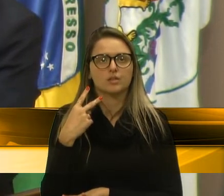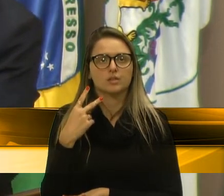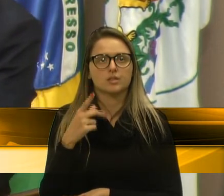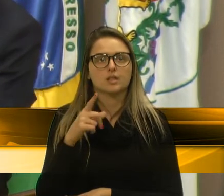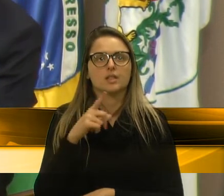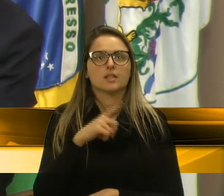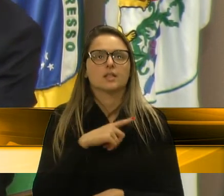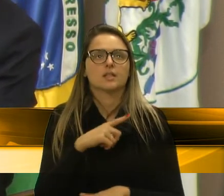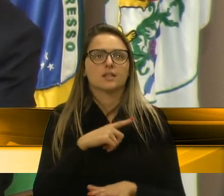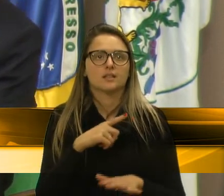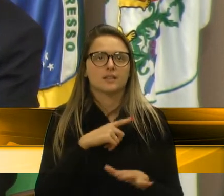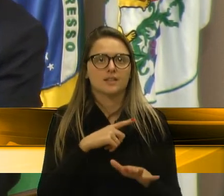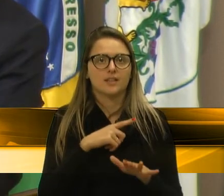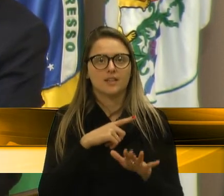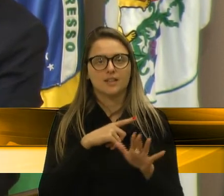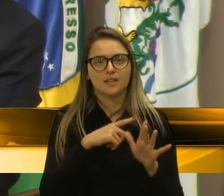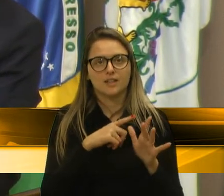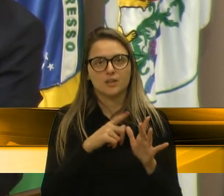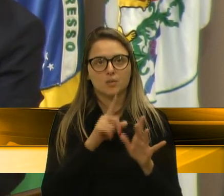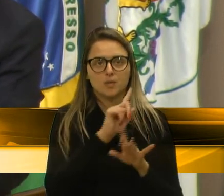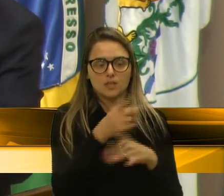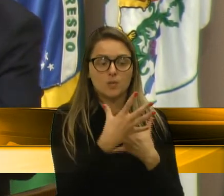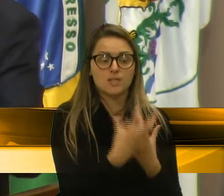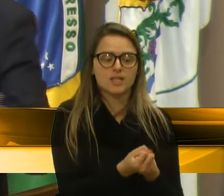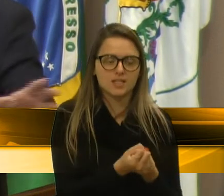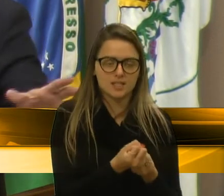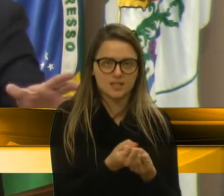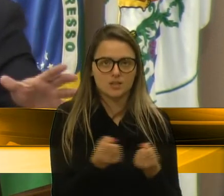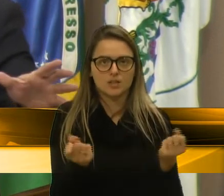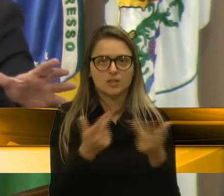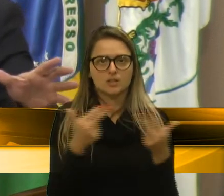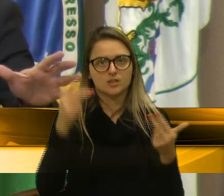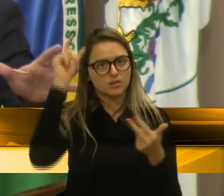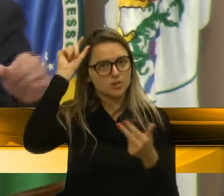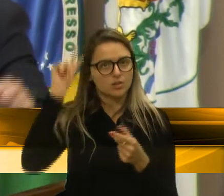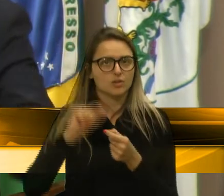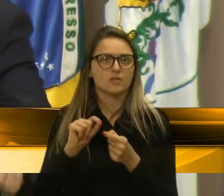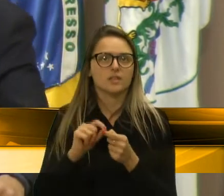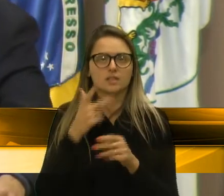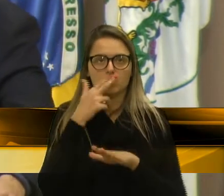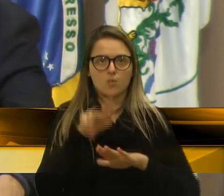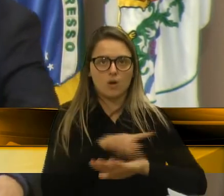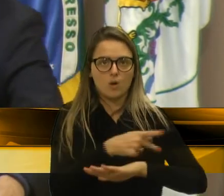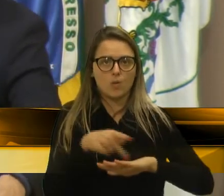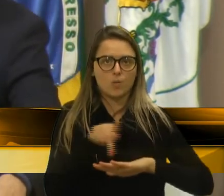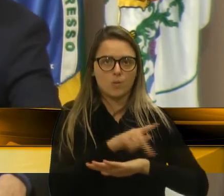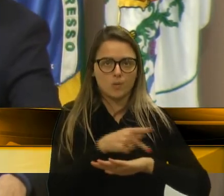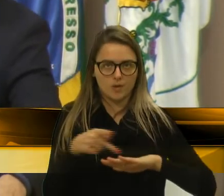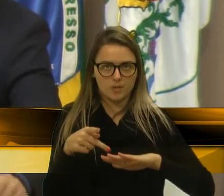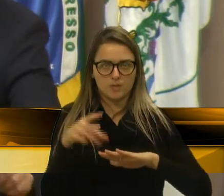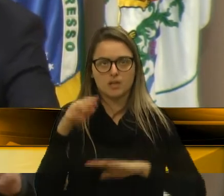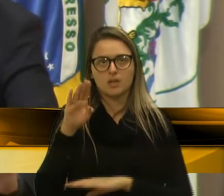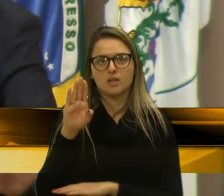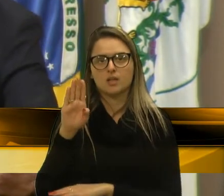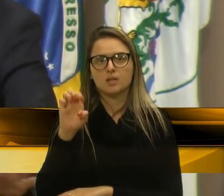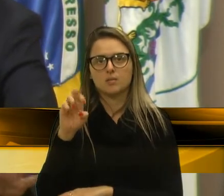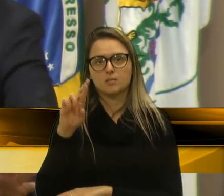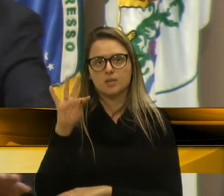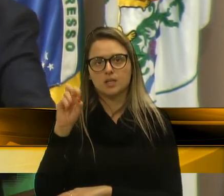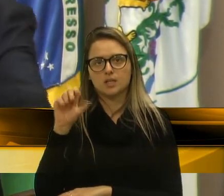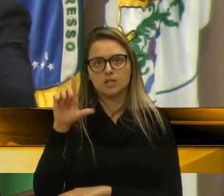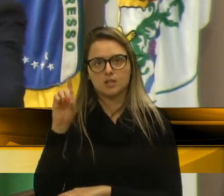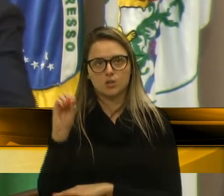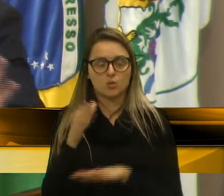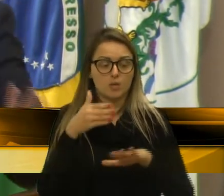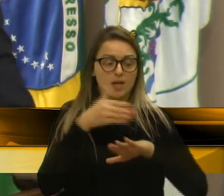corretivo no caso do corretivo. Que é mais ou menos aquele poema conhecido do Bertold Brecht, que primeiro eles entram no teu jardim